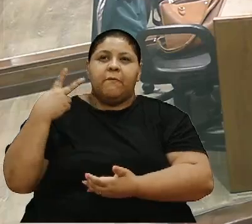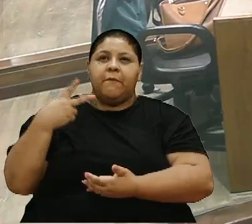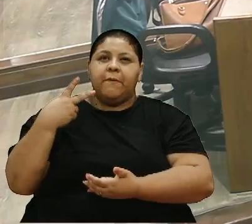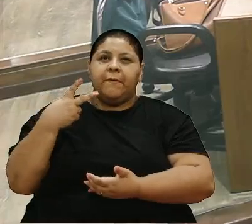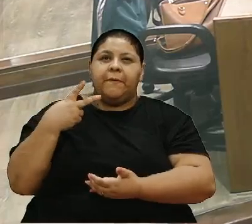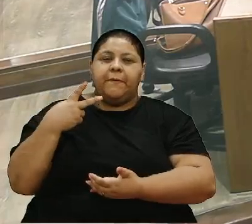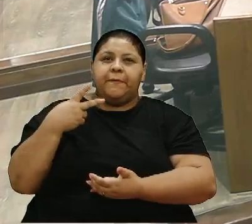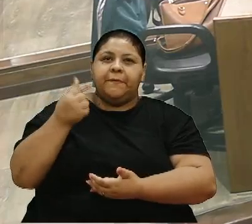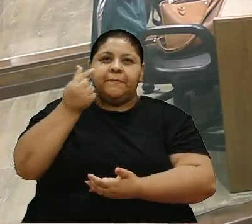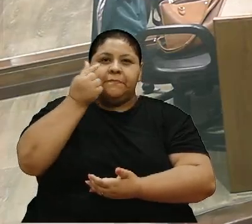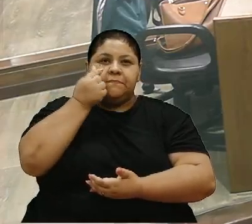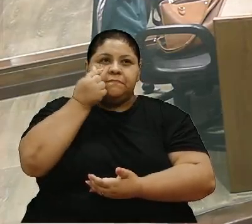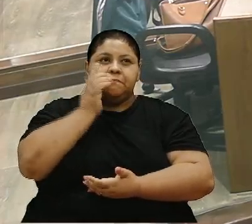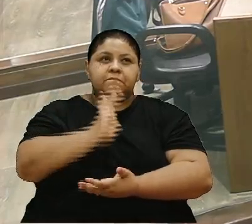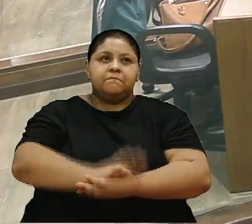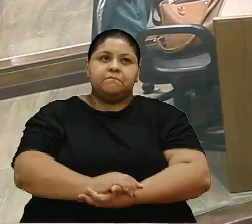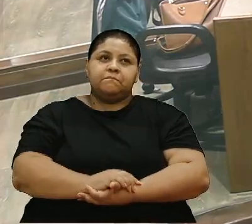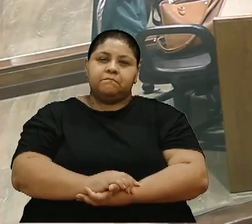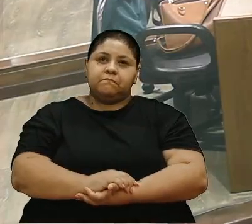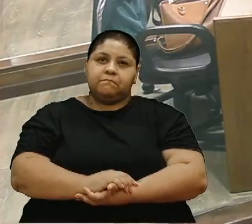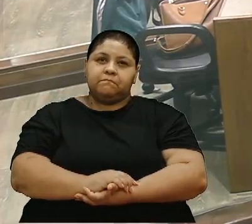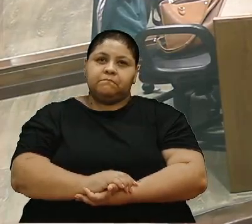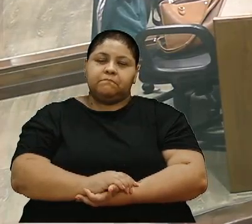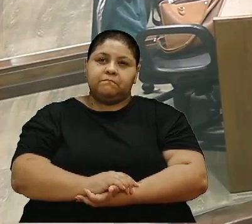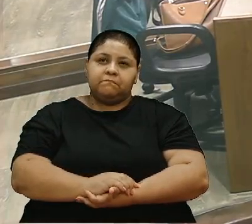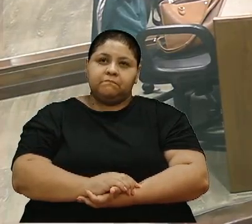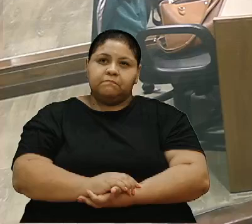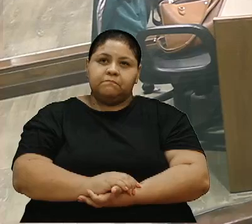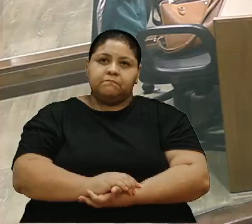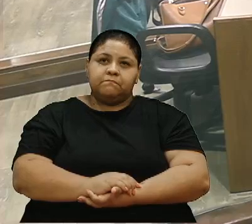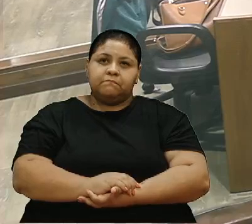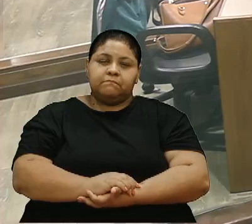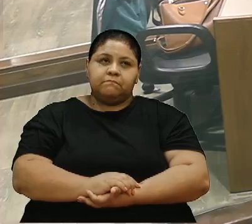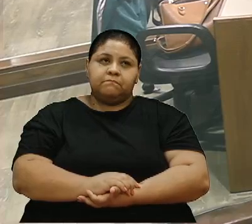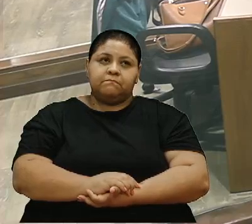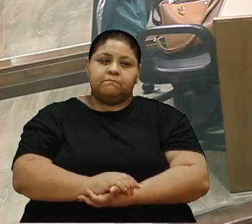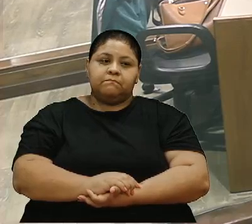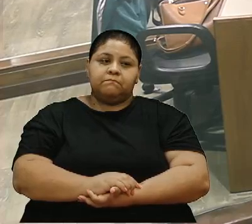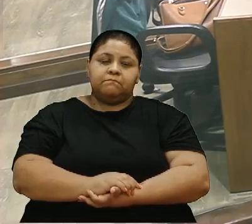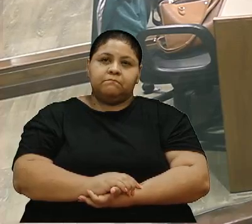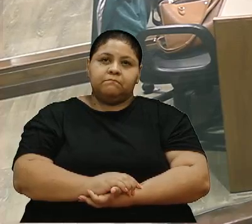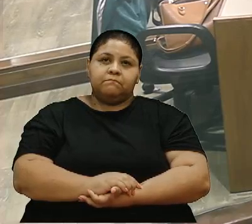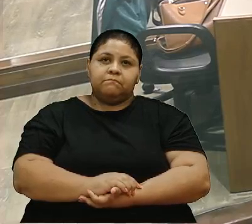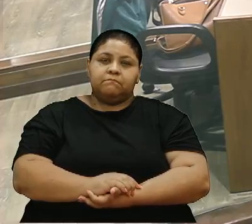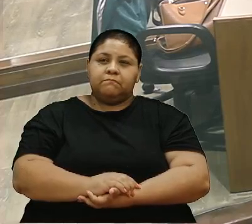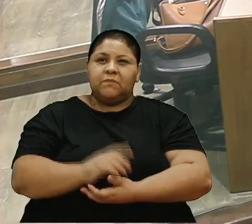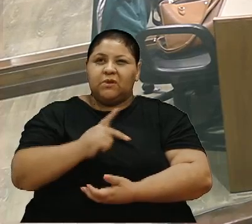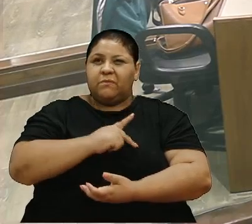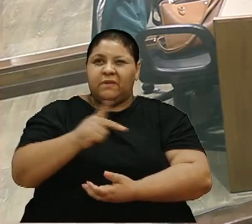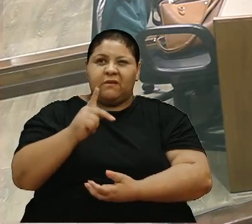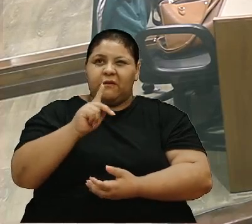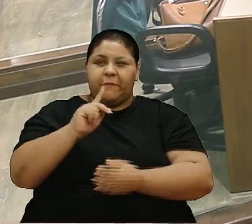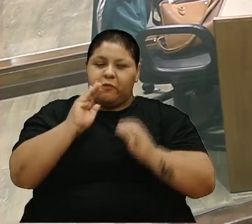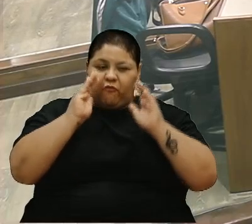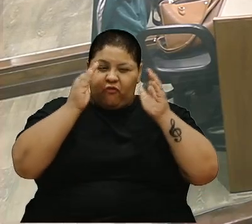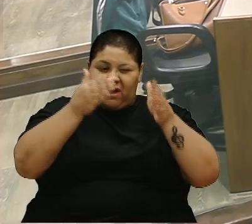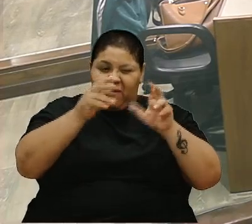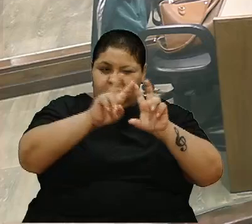Frisso. Para declarar o voto, senhor presidente. Senhor presidente, eu não vou me ater à